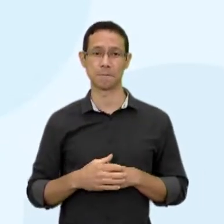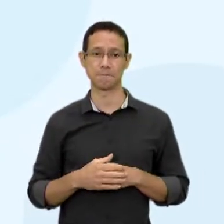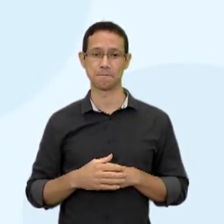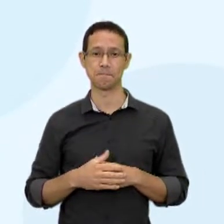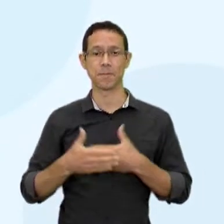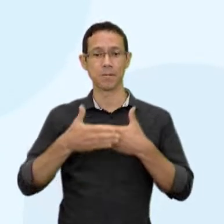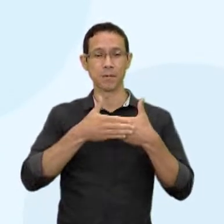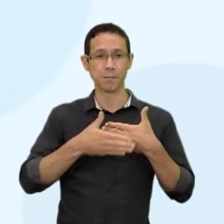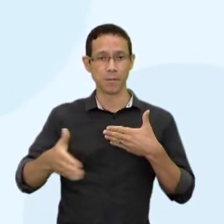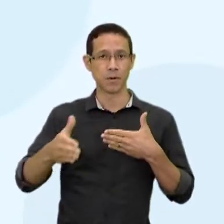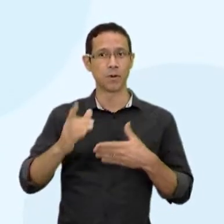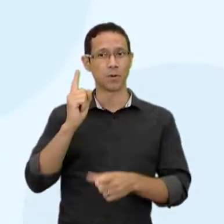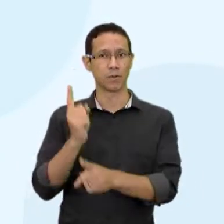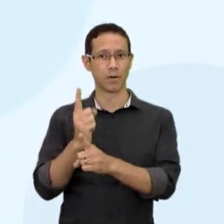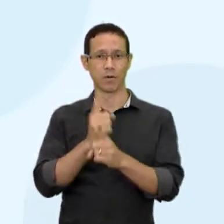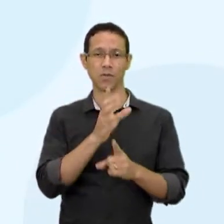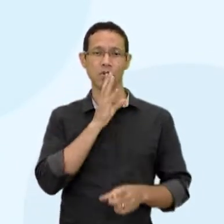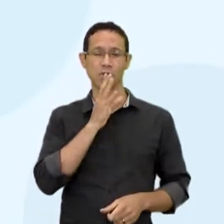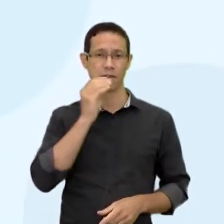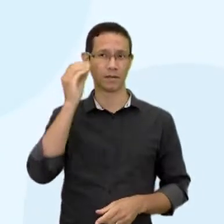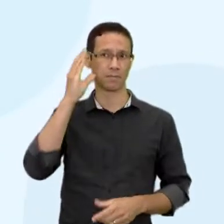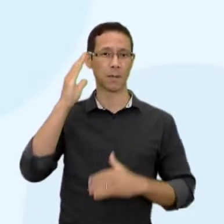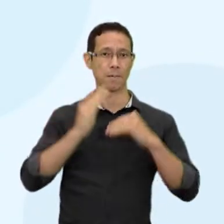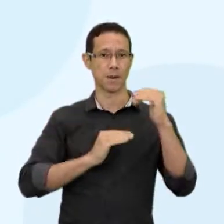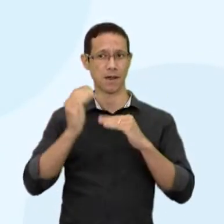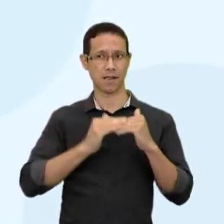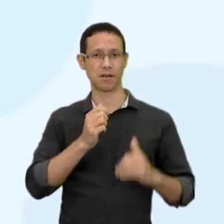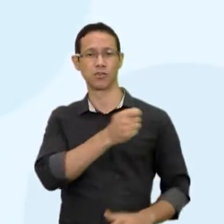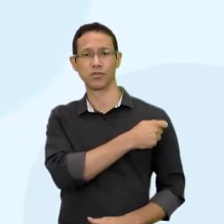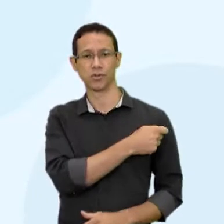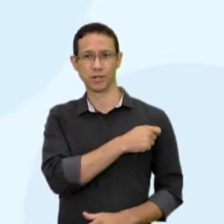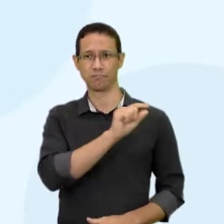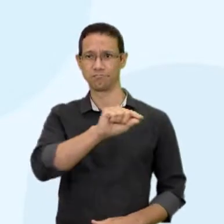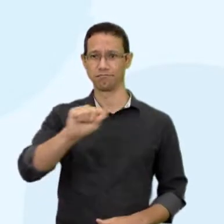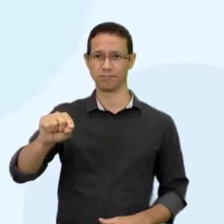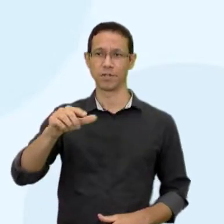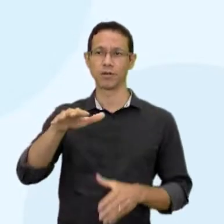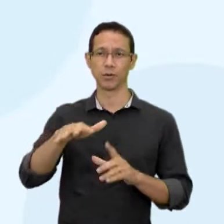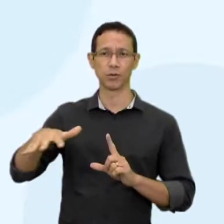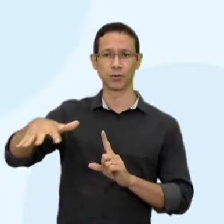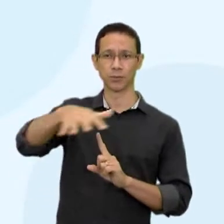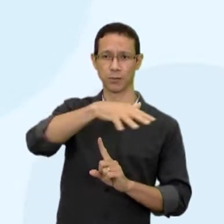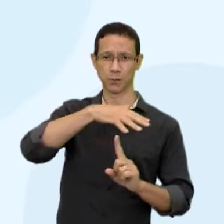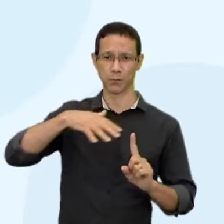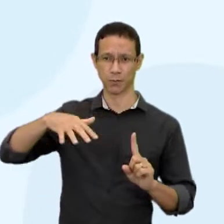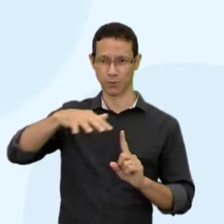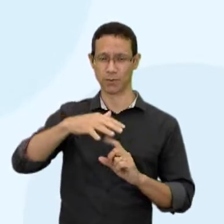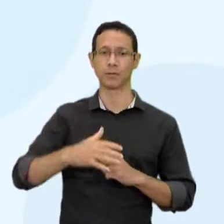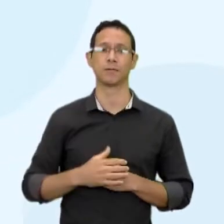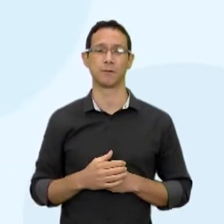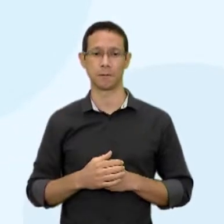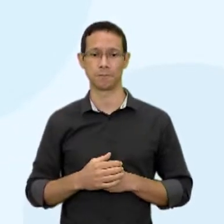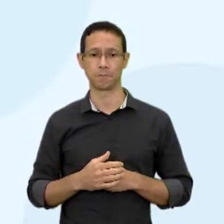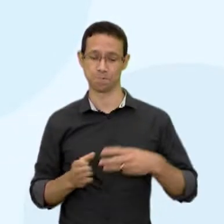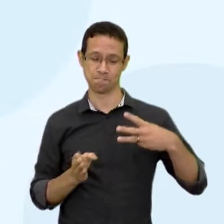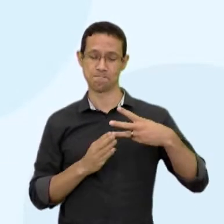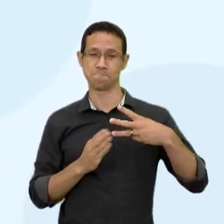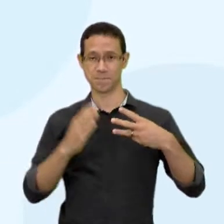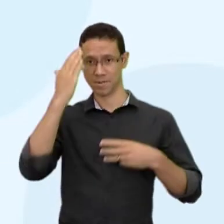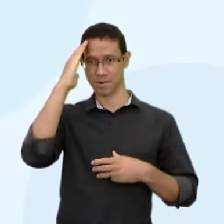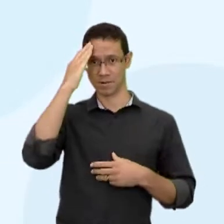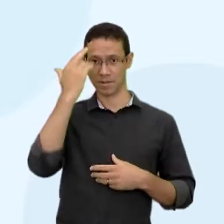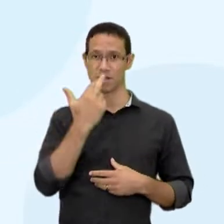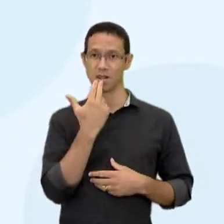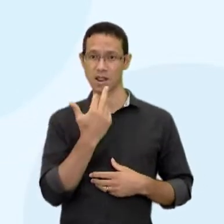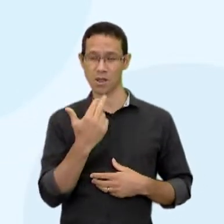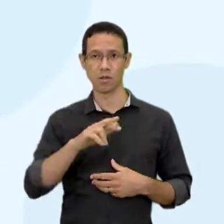das variações linguísticas praticadas pelo estudante e em seu entorno. Compreender as variedades da língua para